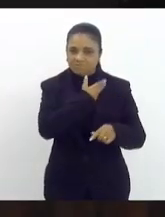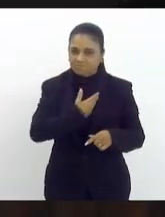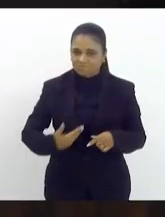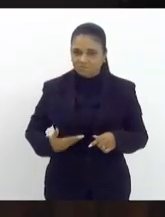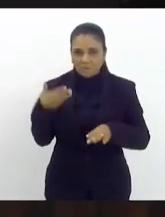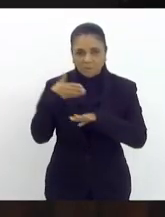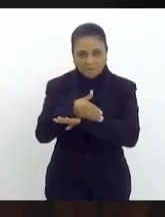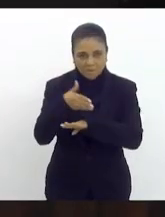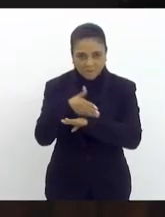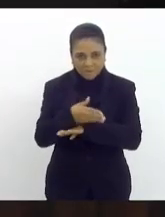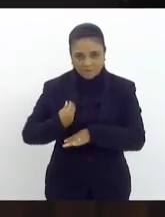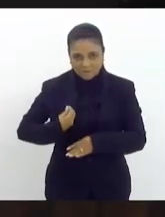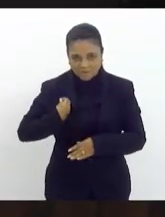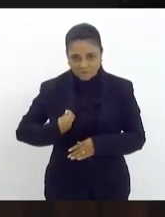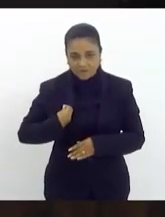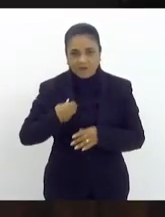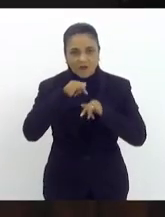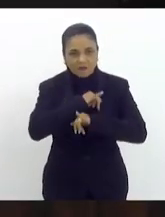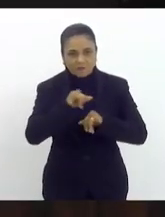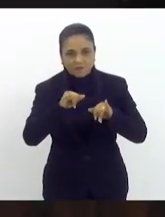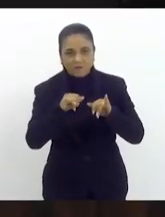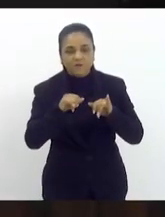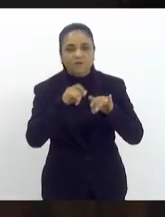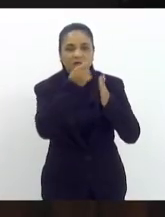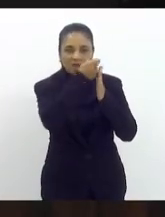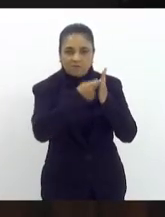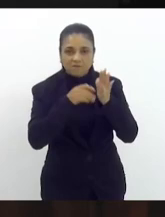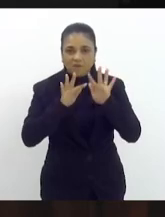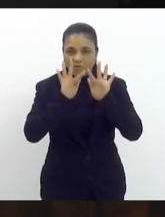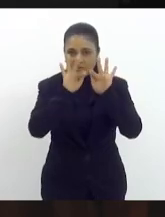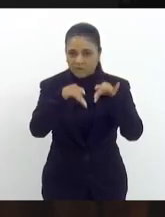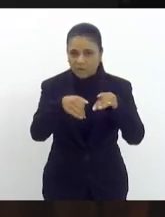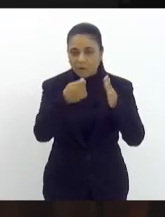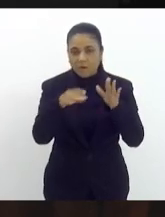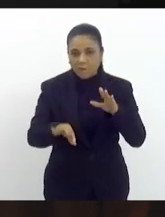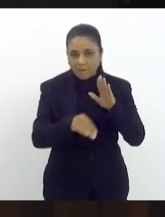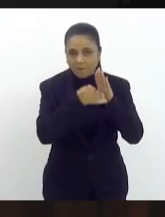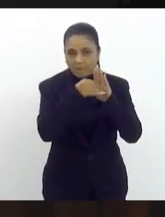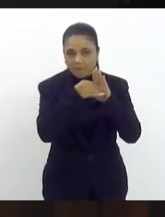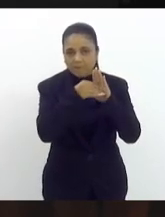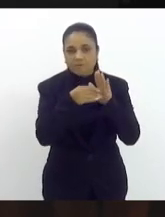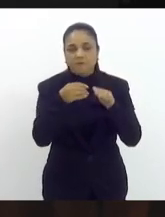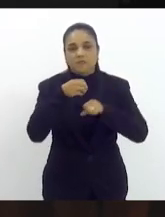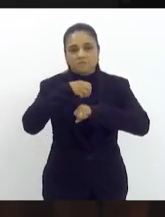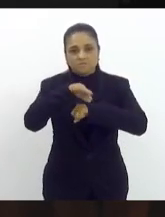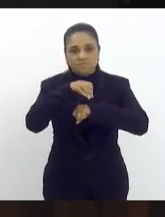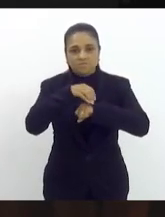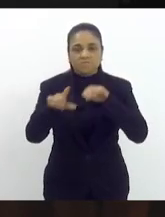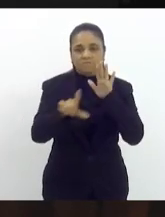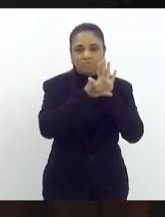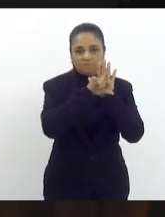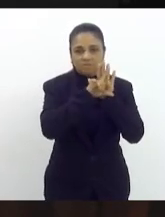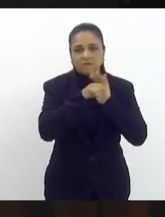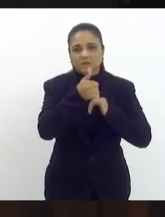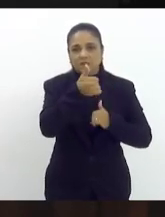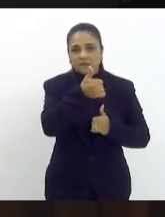presente. Anuncio, redação final assim emendada, indicação legislativa